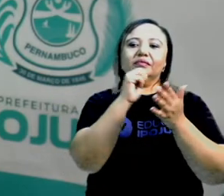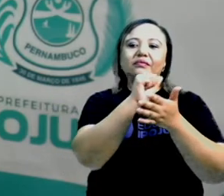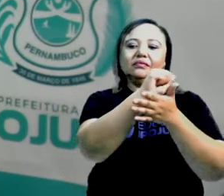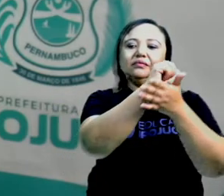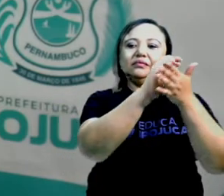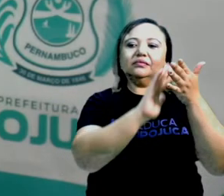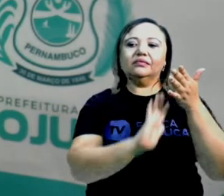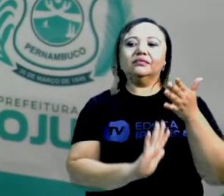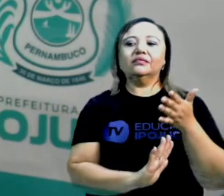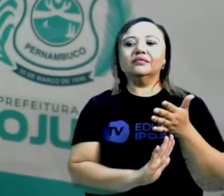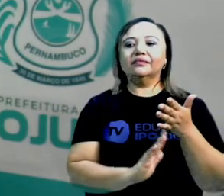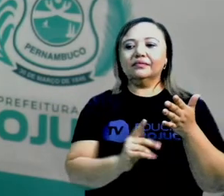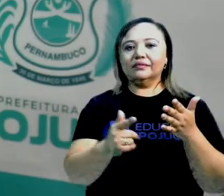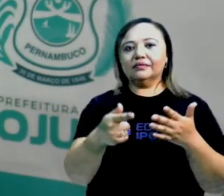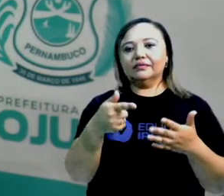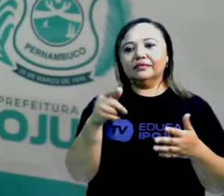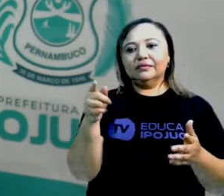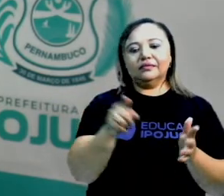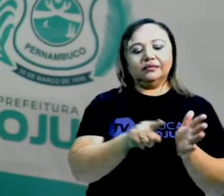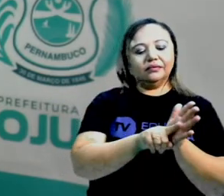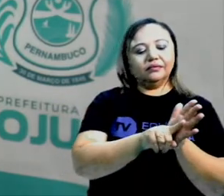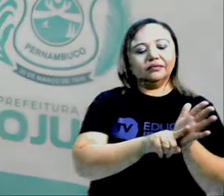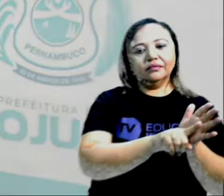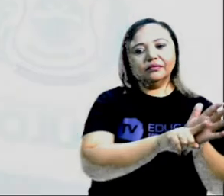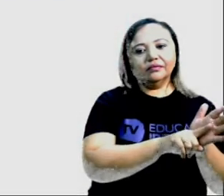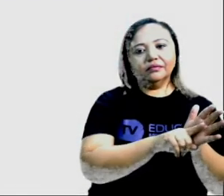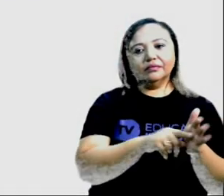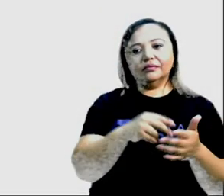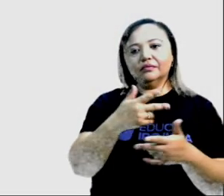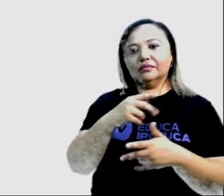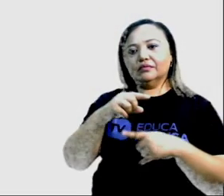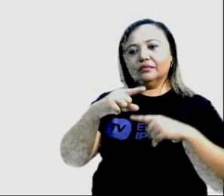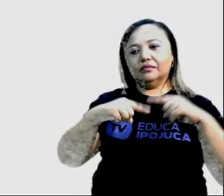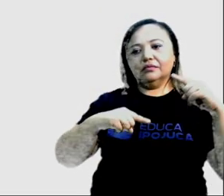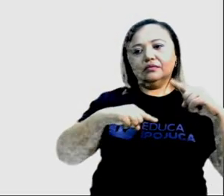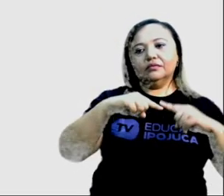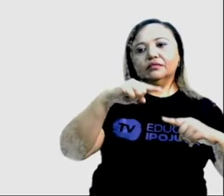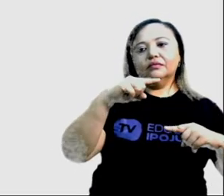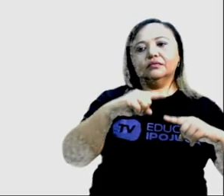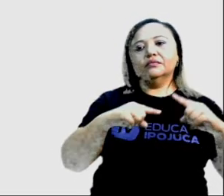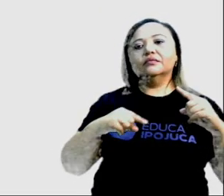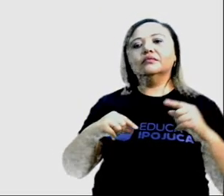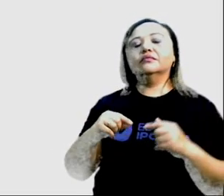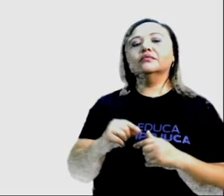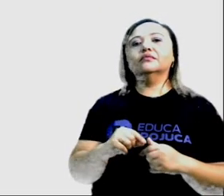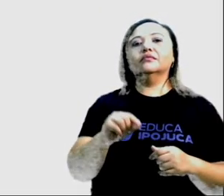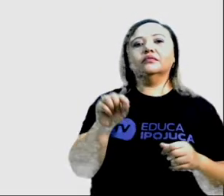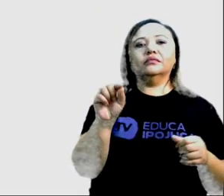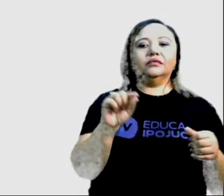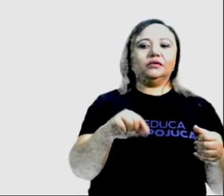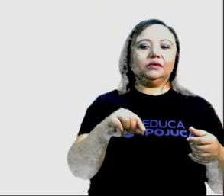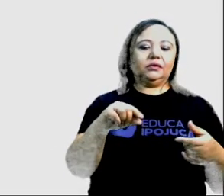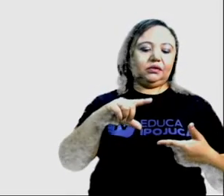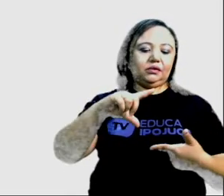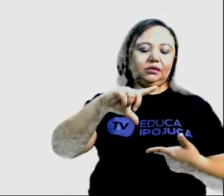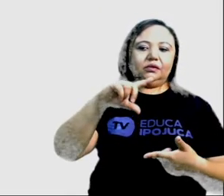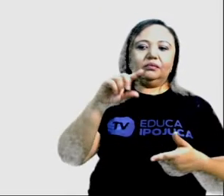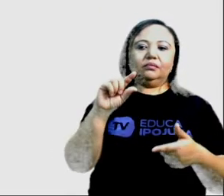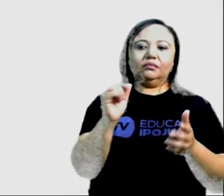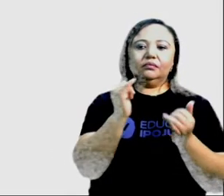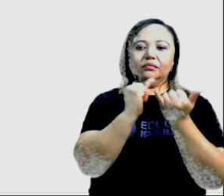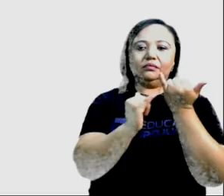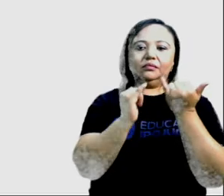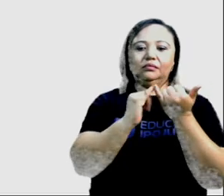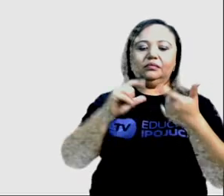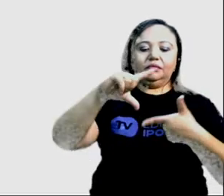nossa atividade. Ó, pesquise objetos que têm as formas das figuras geométricas